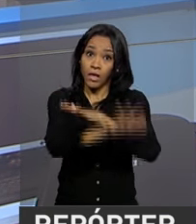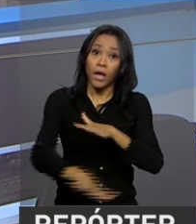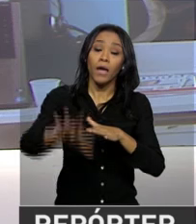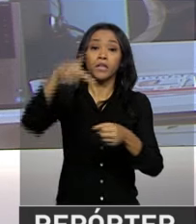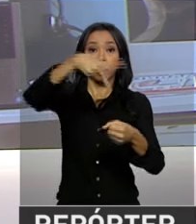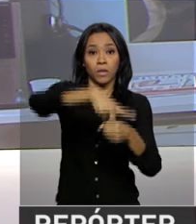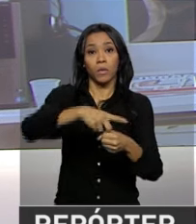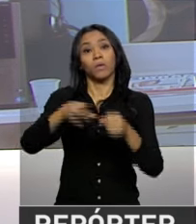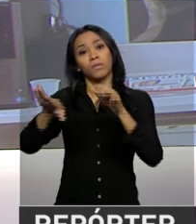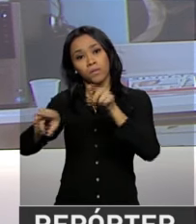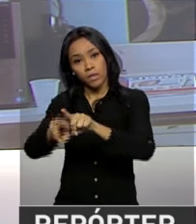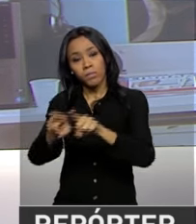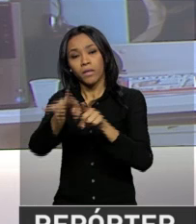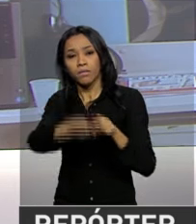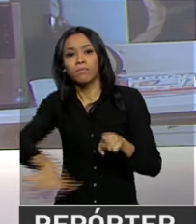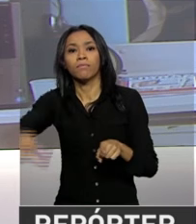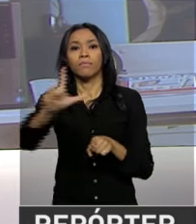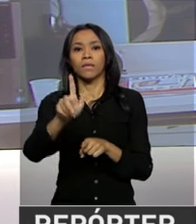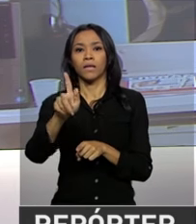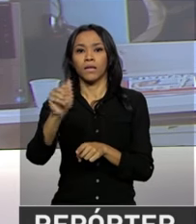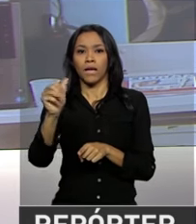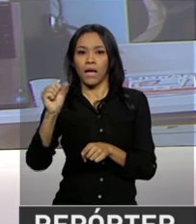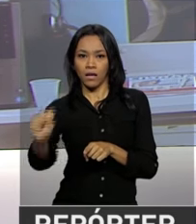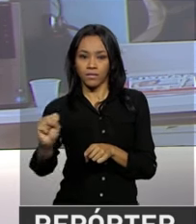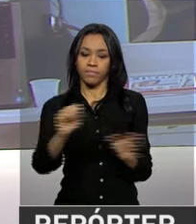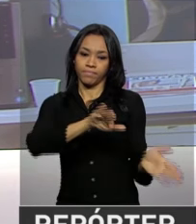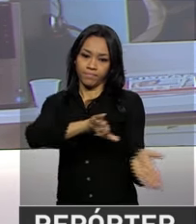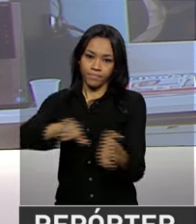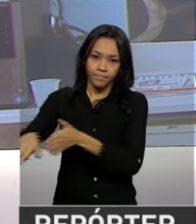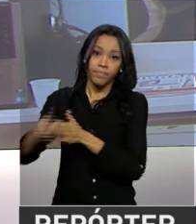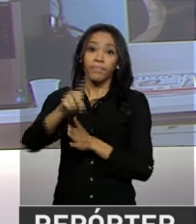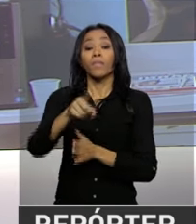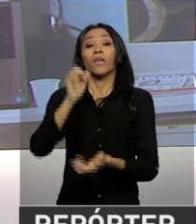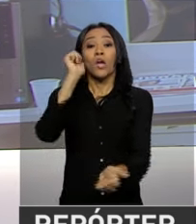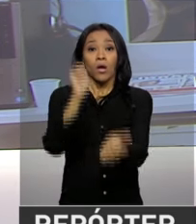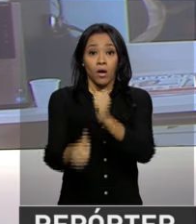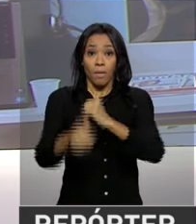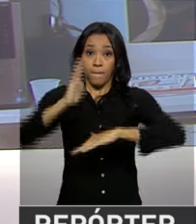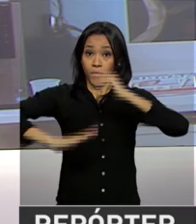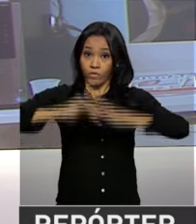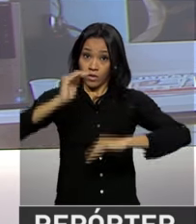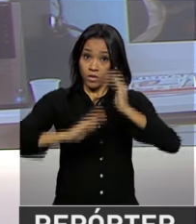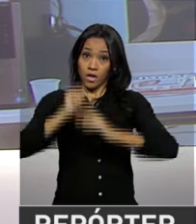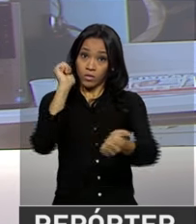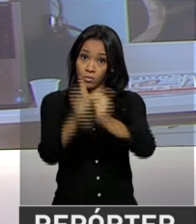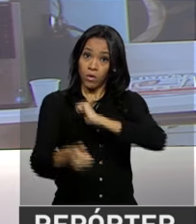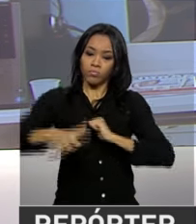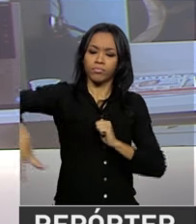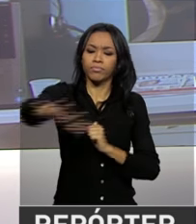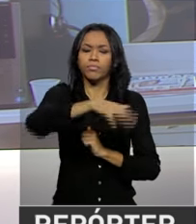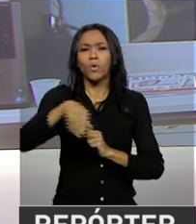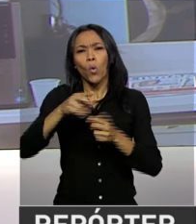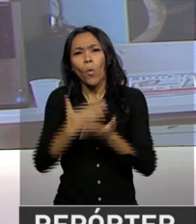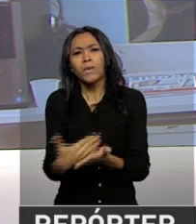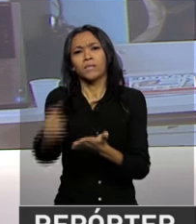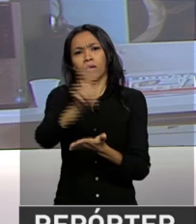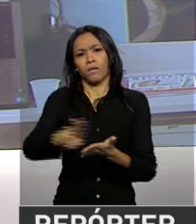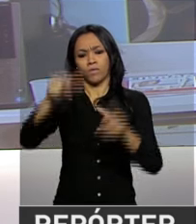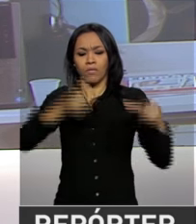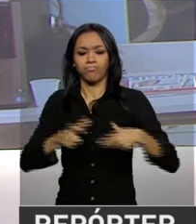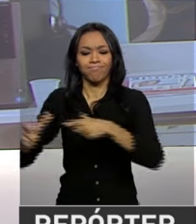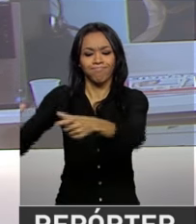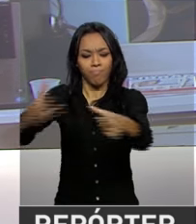natural. Atletas começaram a usar as instalações do Centro de Treinamento Paralímpico Brasileiro.